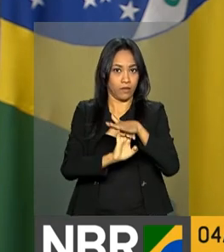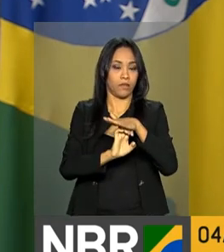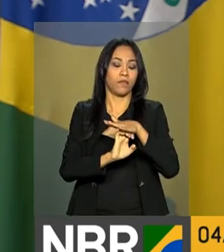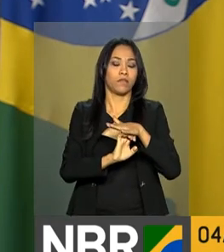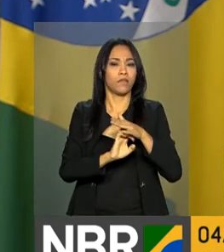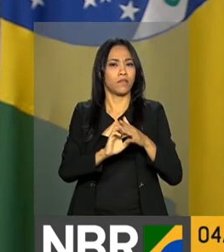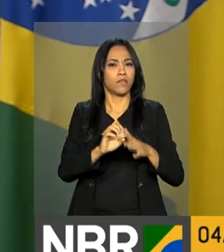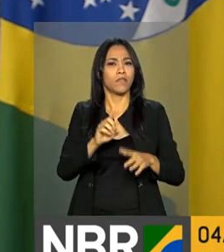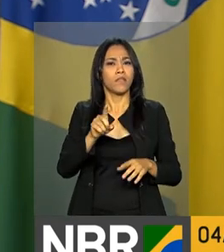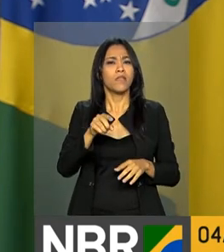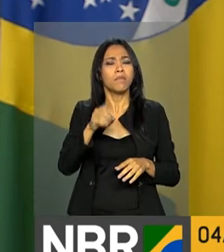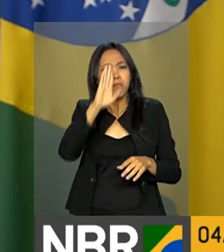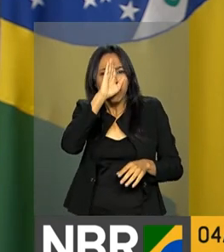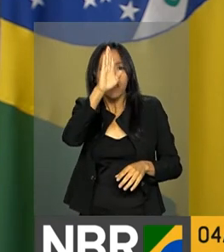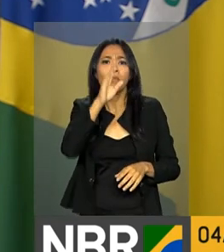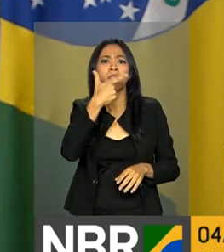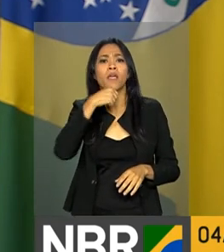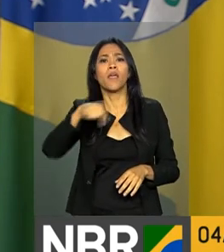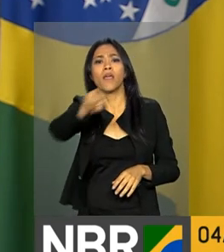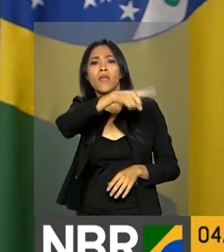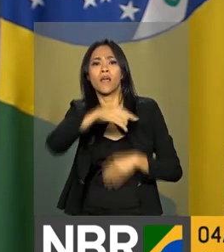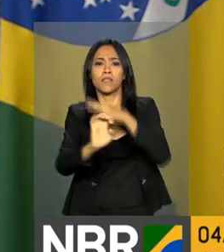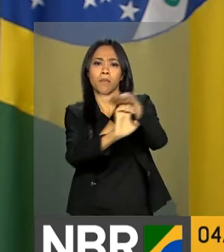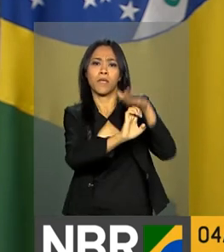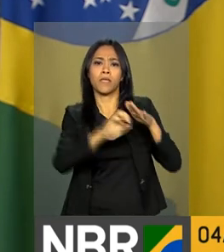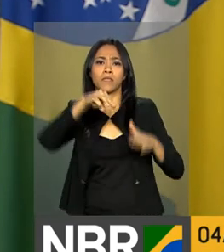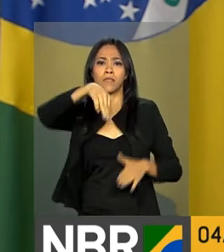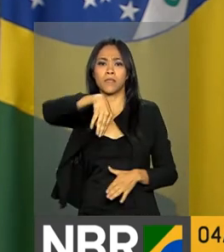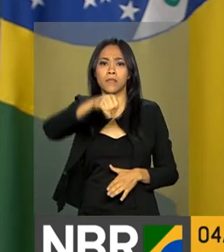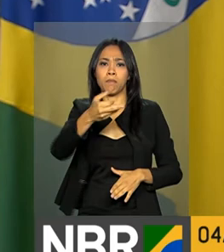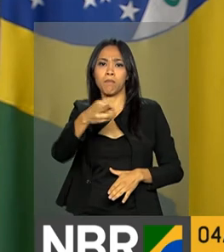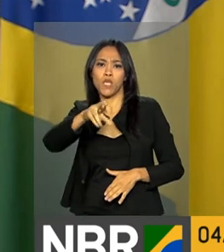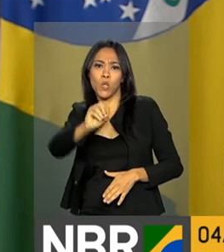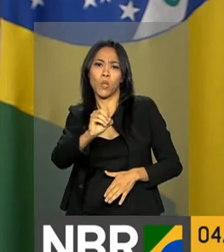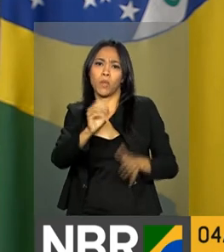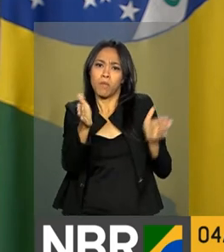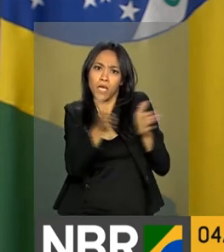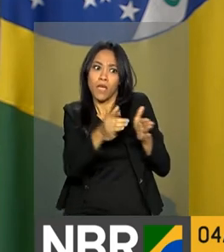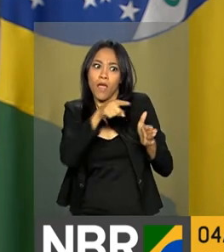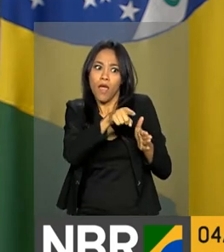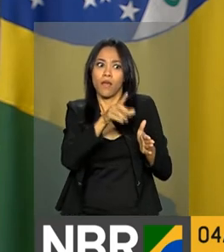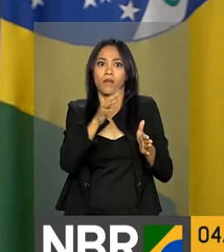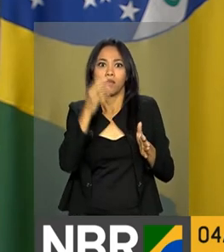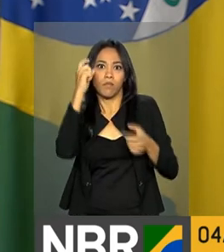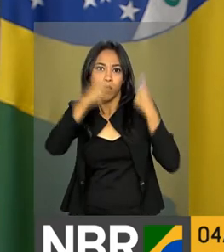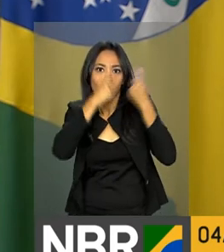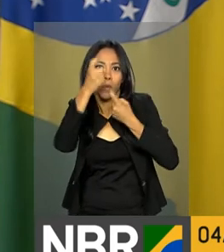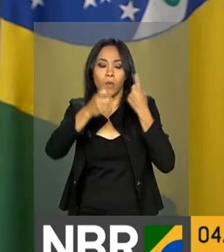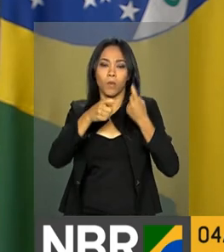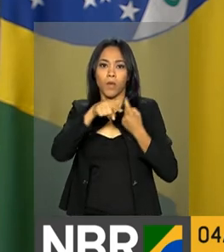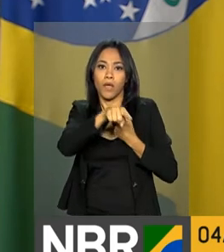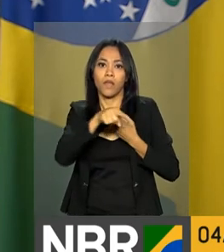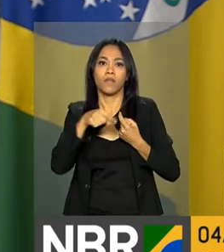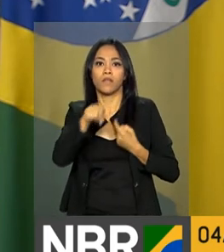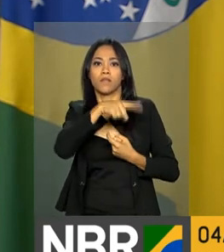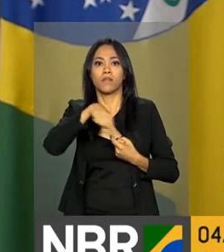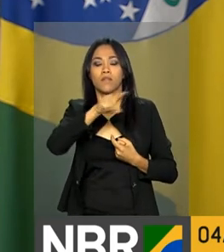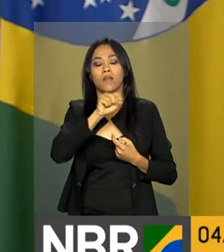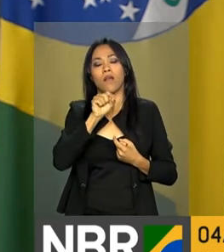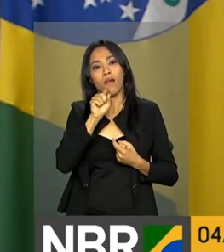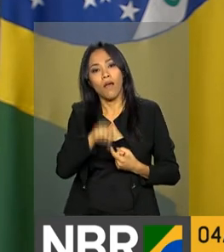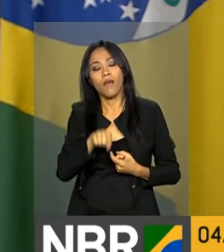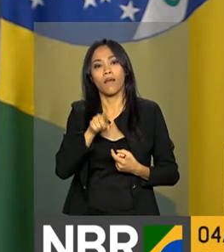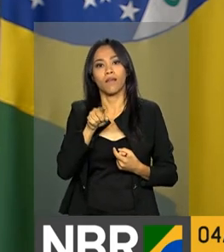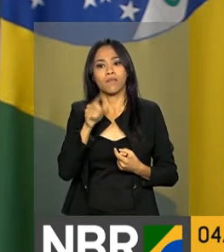o micro e pequeno empresário são aqueles mais interessados aqueles que mais visualizam aqueles que mais preocupam aqueles que mais se voltam